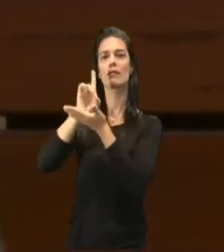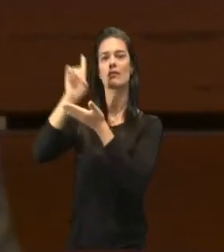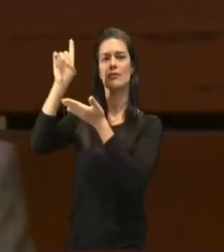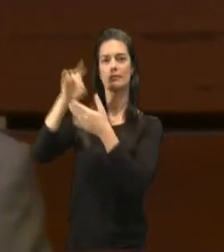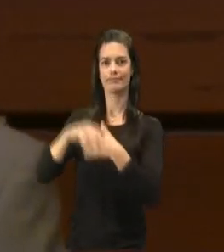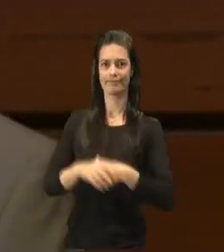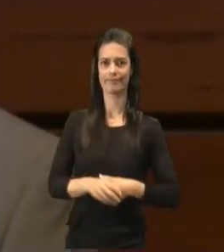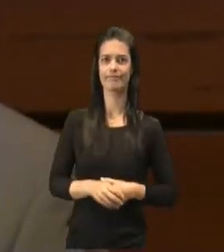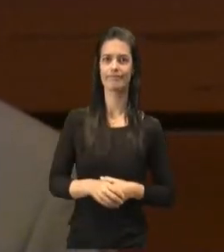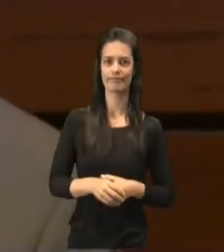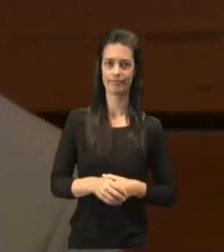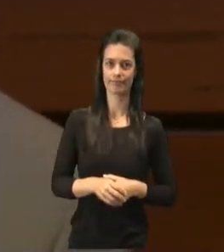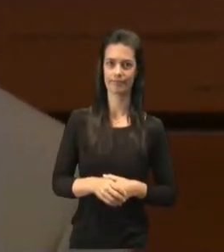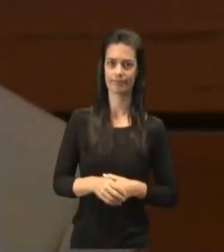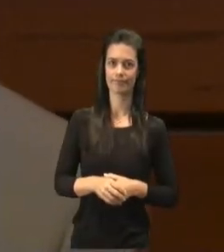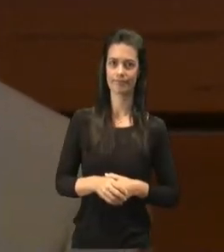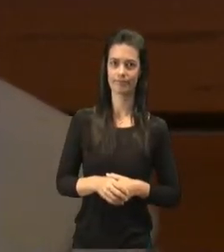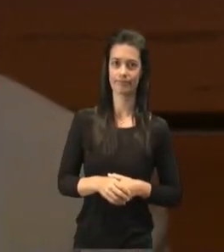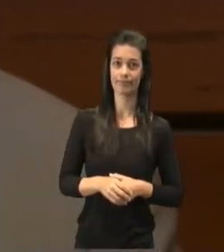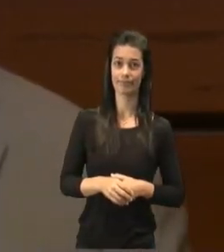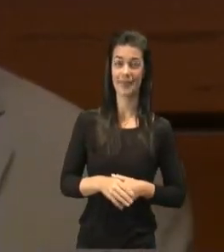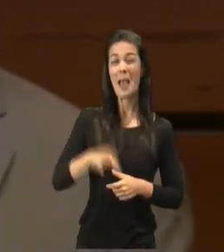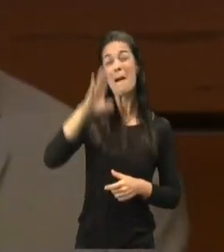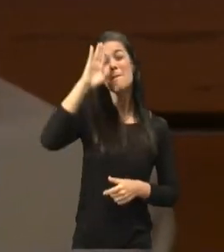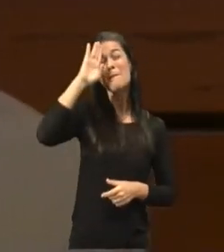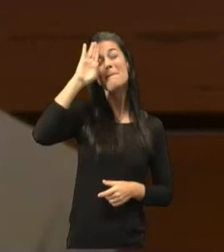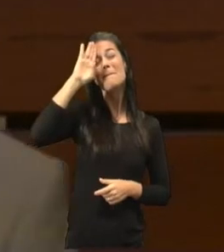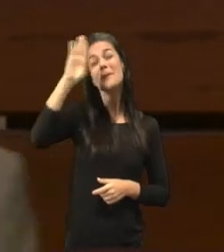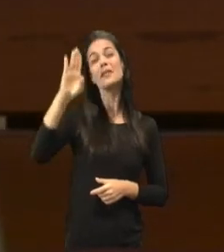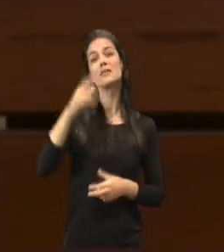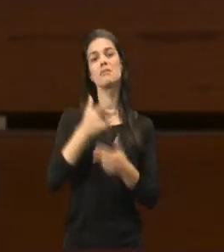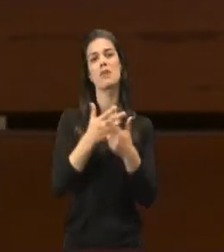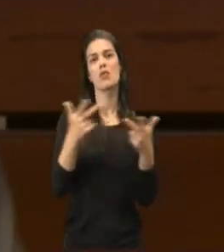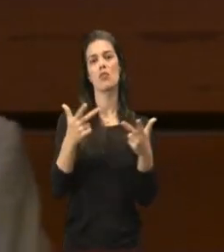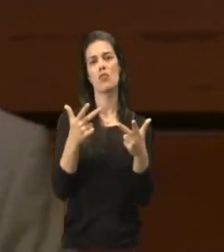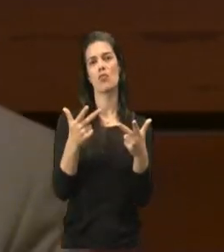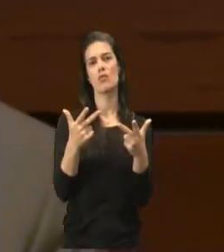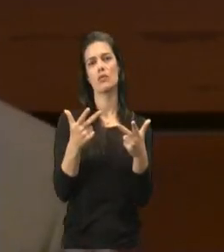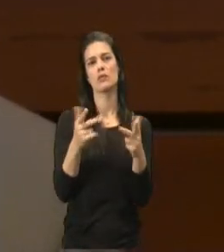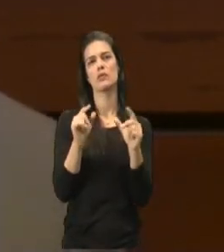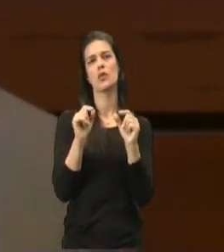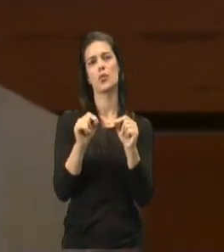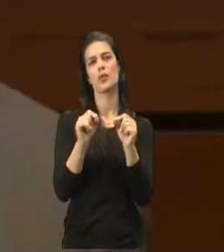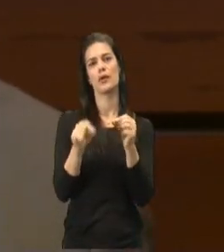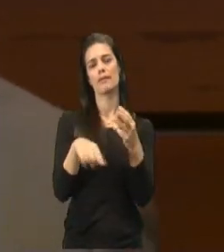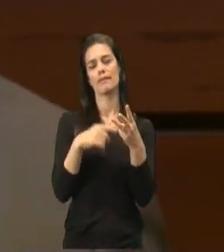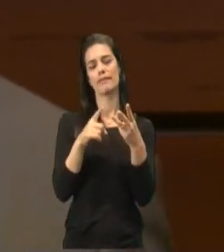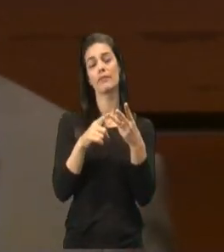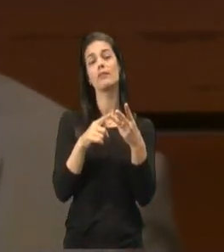A principal coisa que nós podemos fazer para com os nossos filhos é orar.